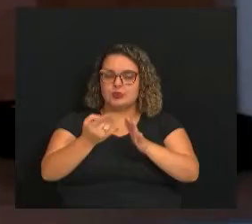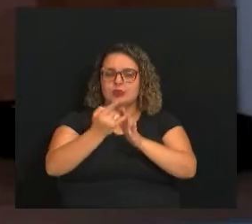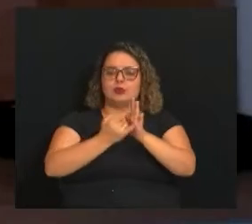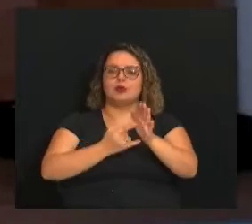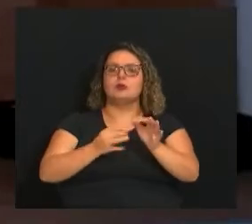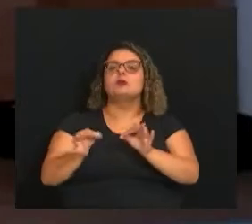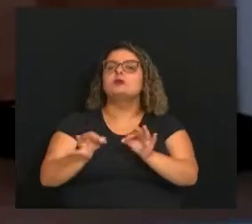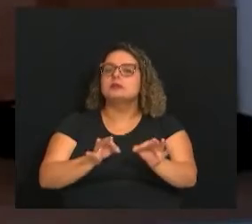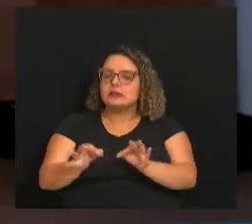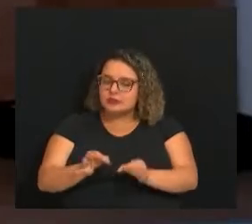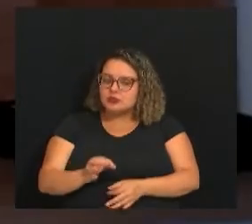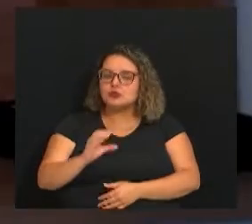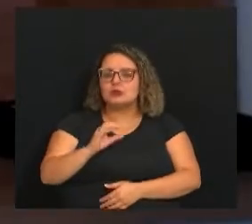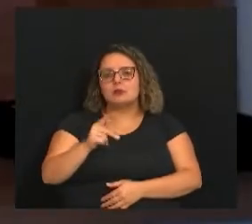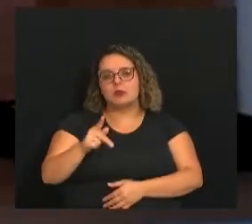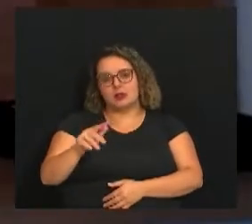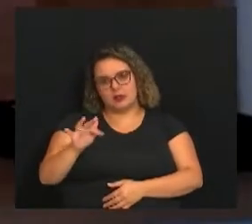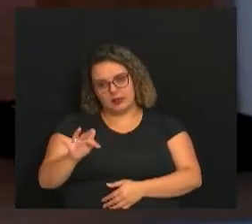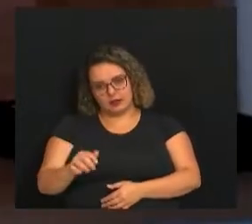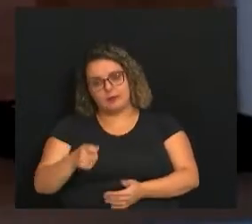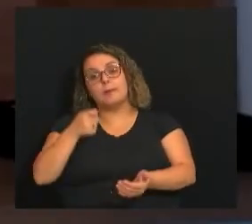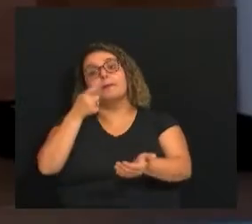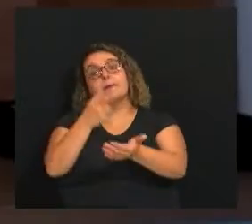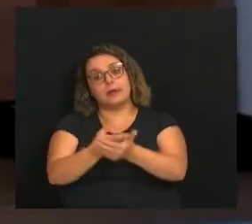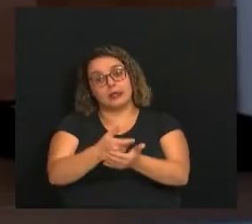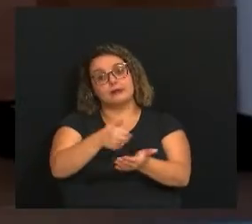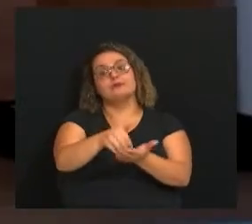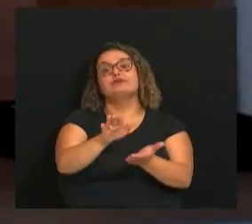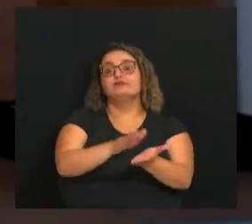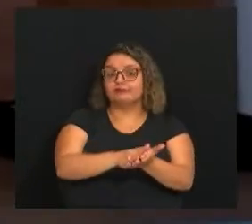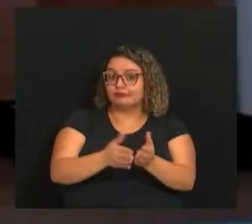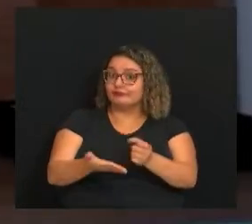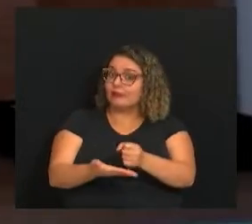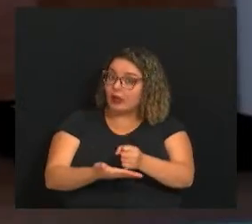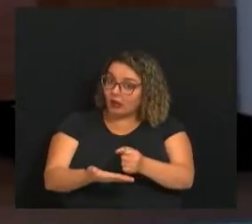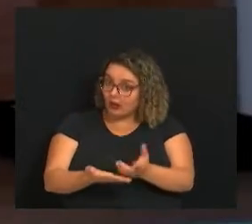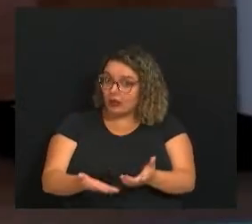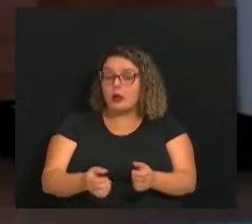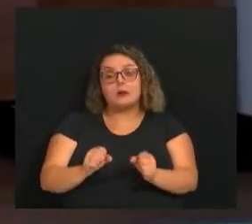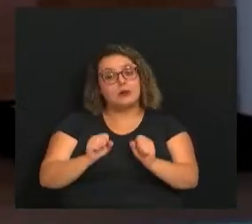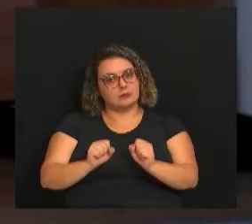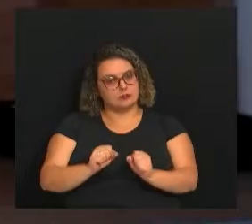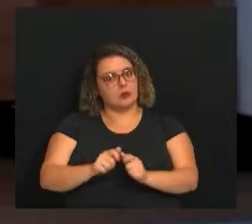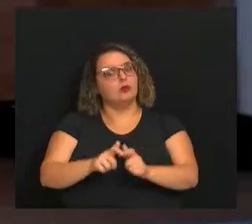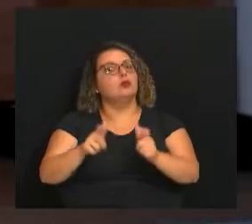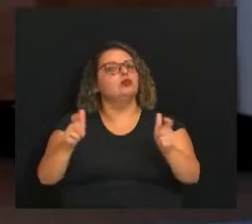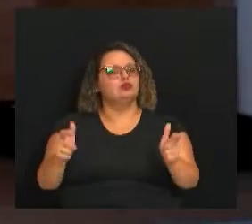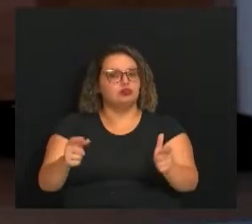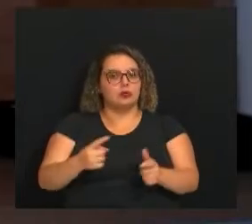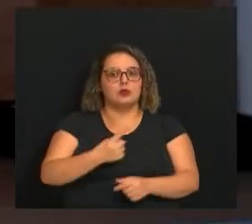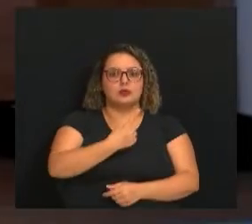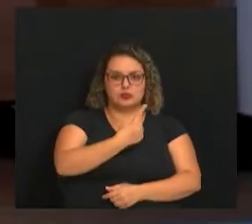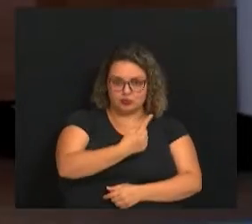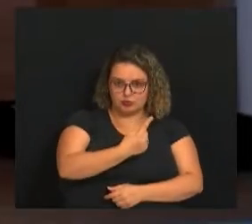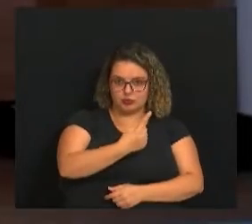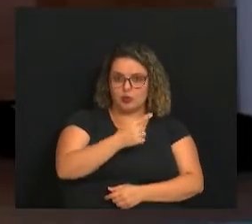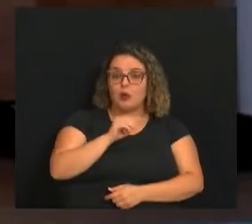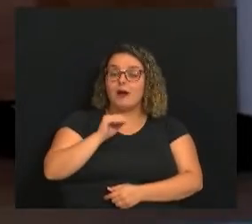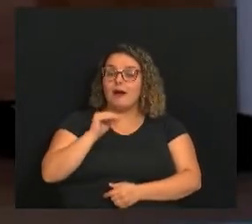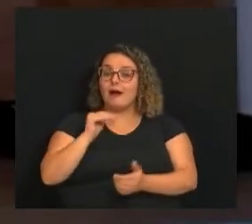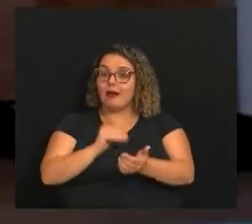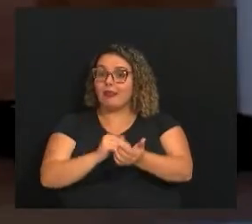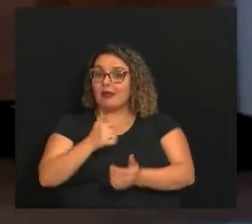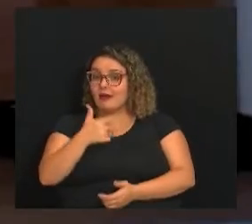o CPF, a pessoa vai ter que pagar essa multa mínima, mas essa multa pode aumentar. Ela varia de 1% a 20% do